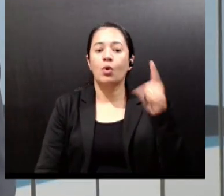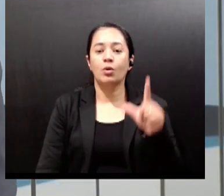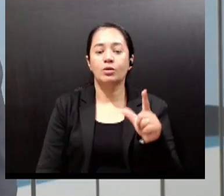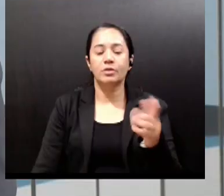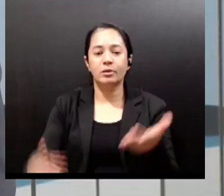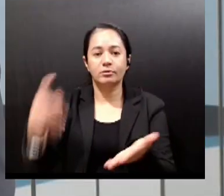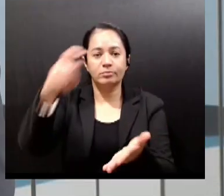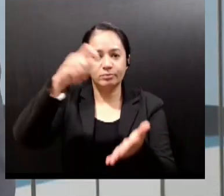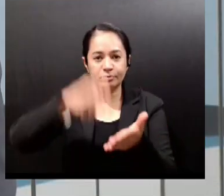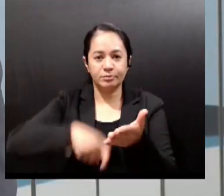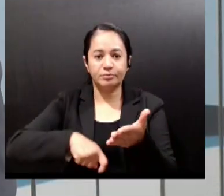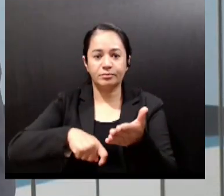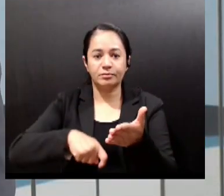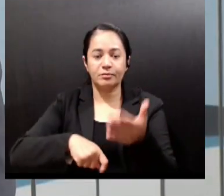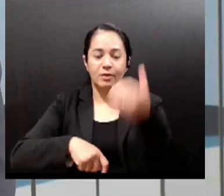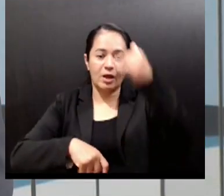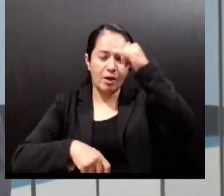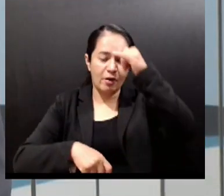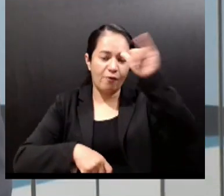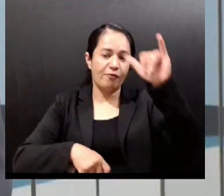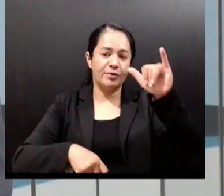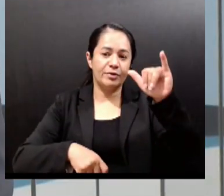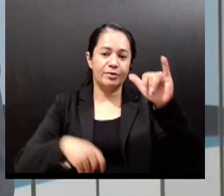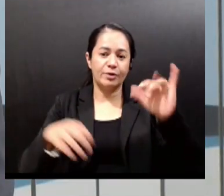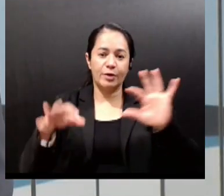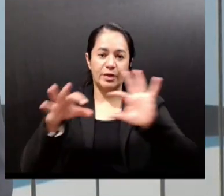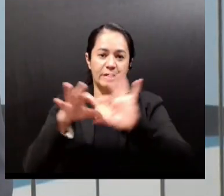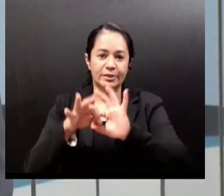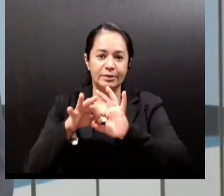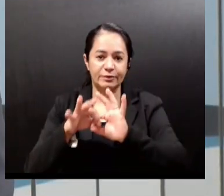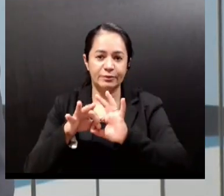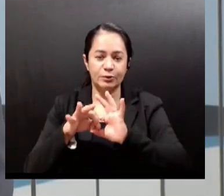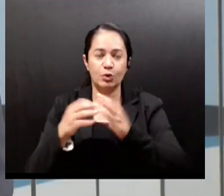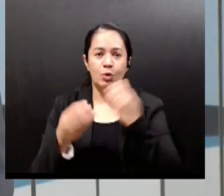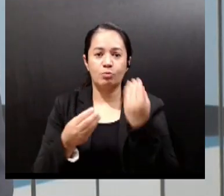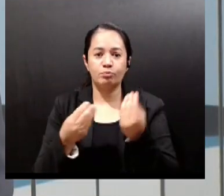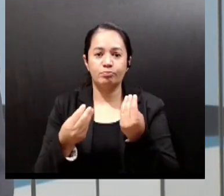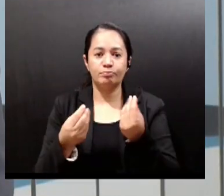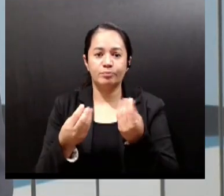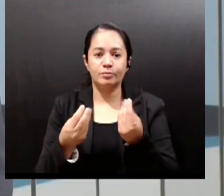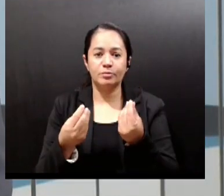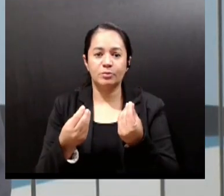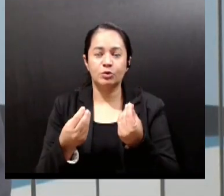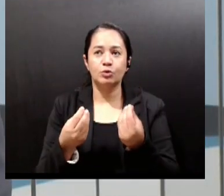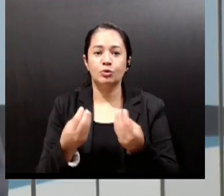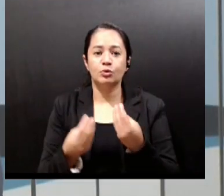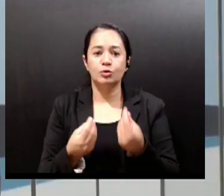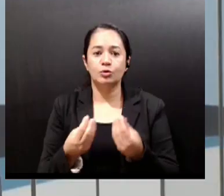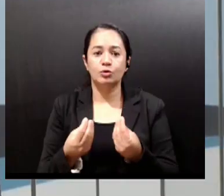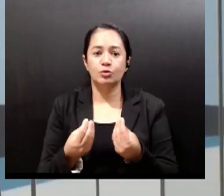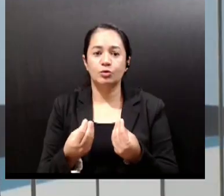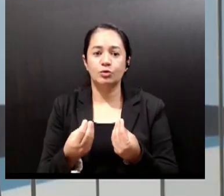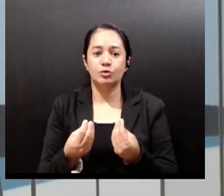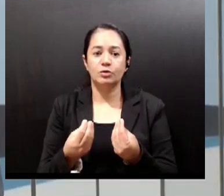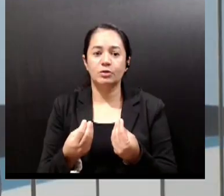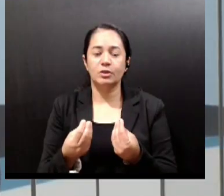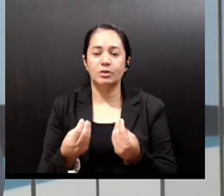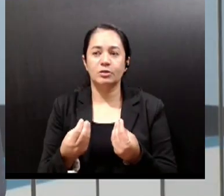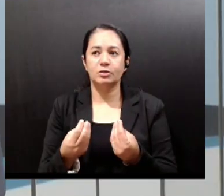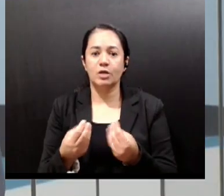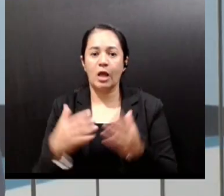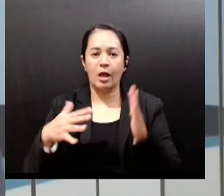não ter esse vínculo relacionado à questão do associar acidentes com